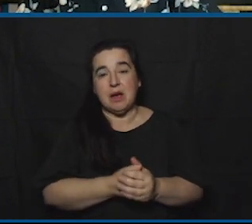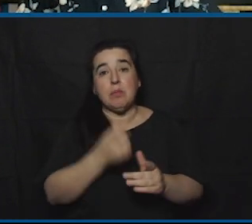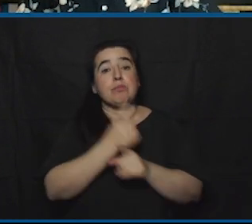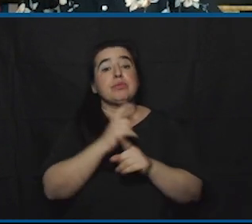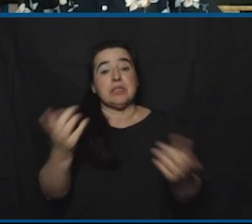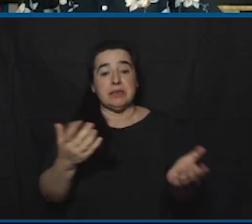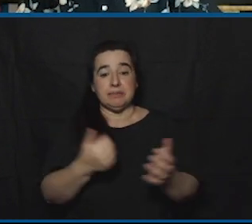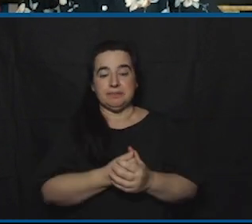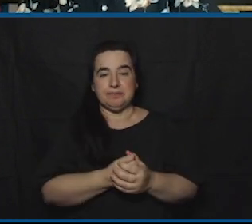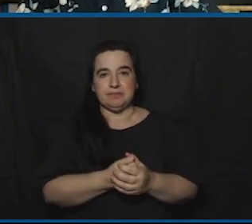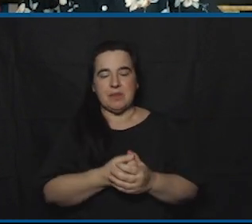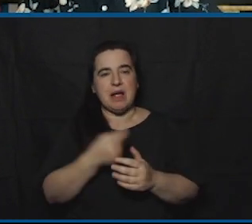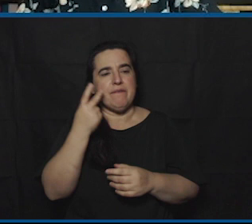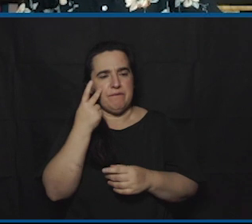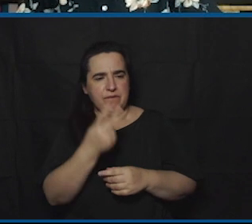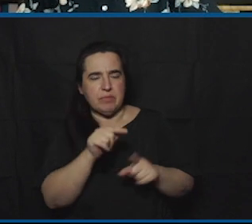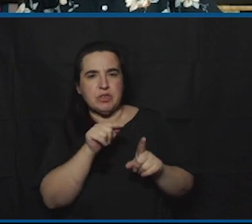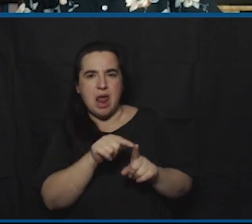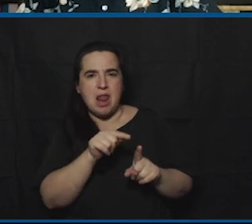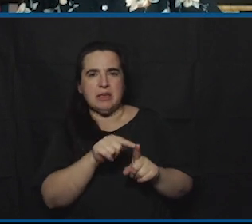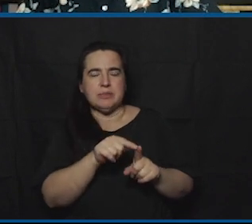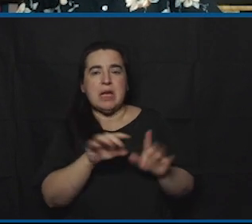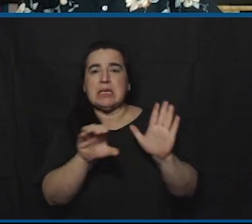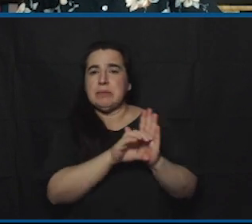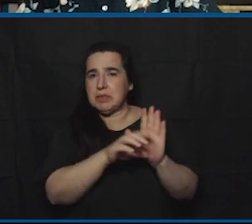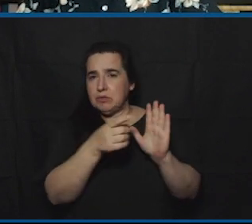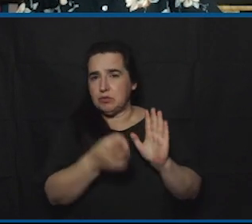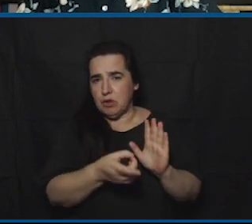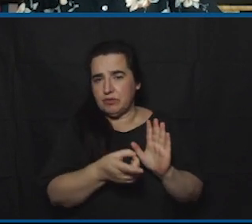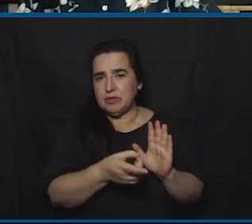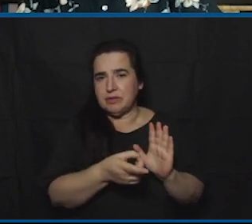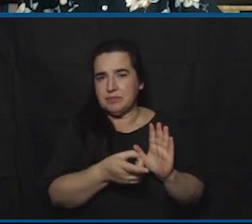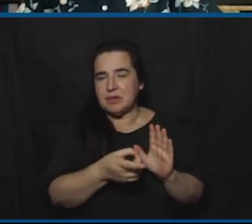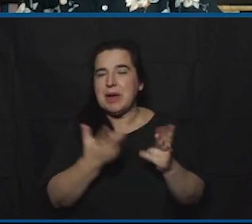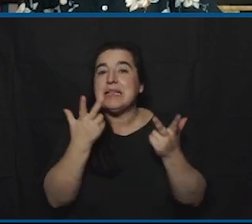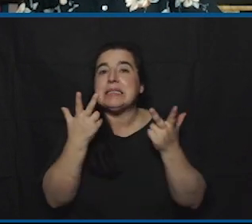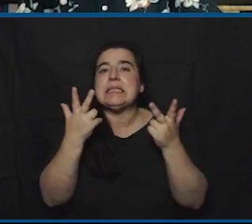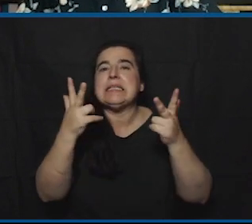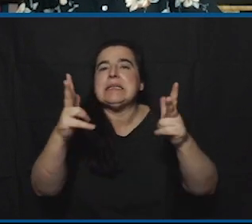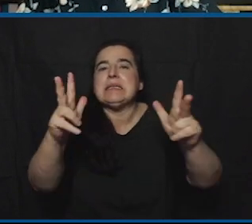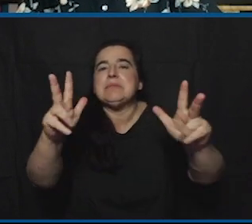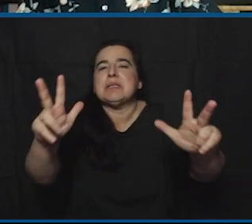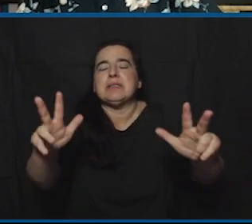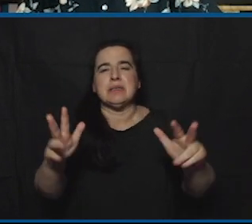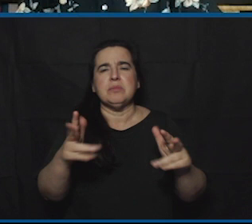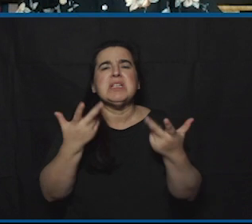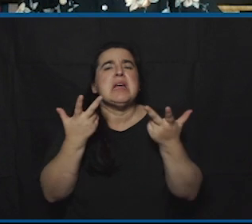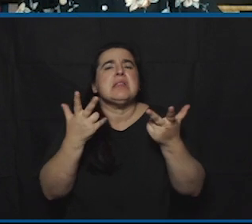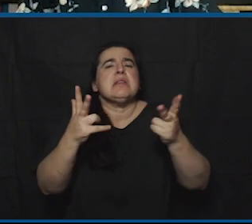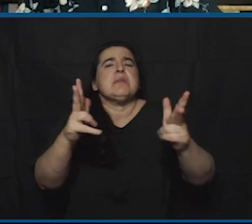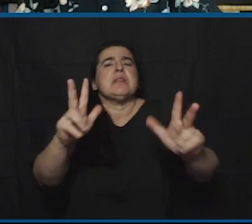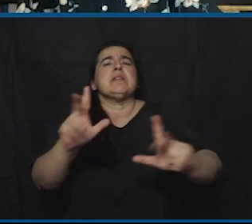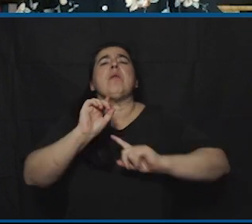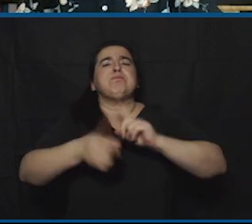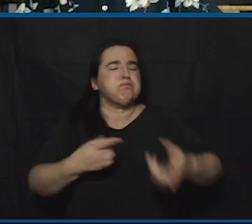porque vemos aqui, agora no capítulo 9, uma libertação. Mas que tipo de